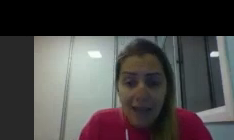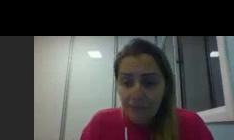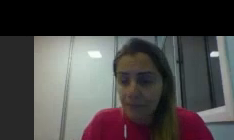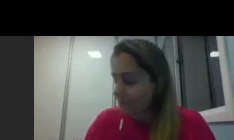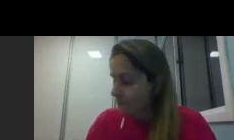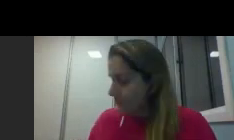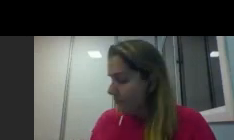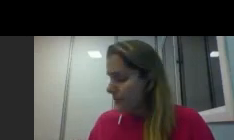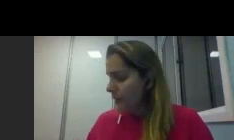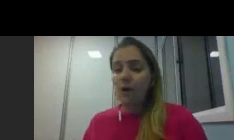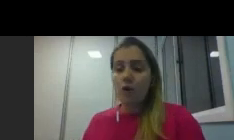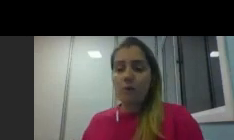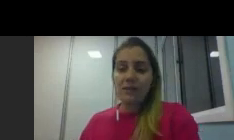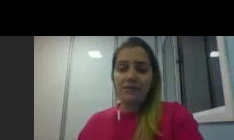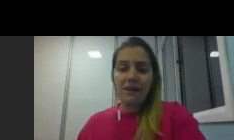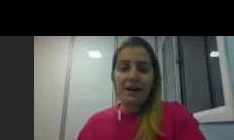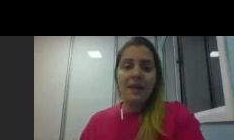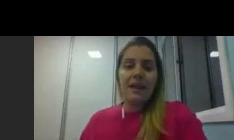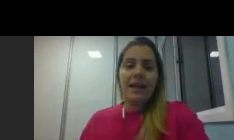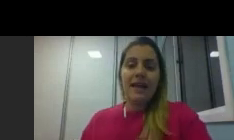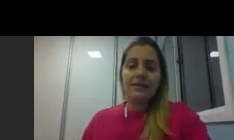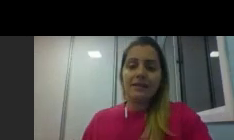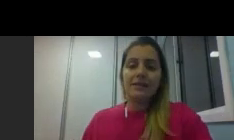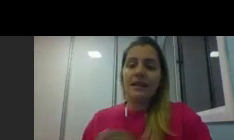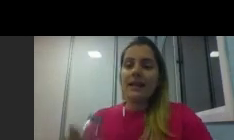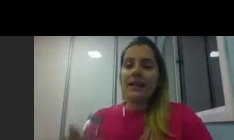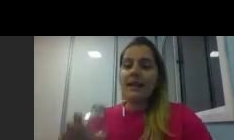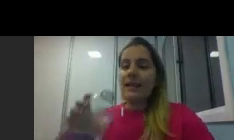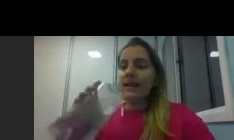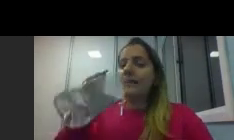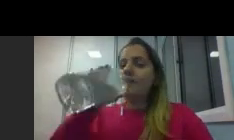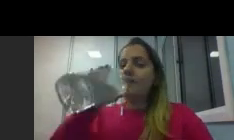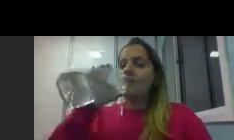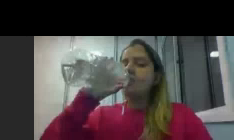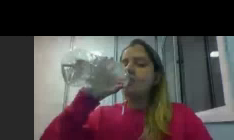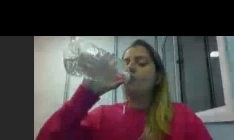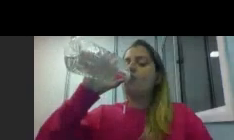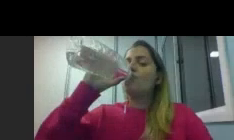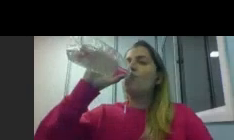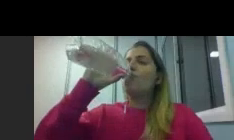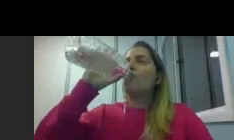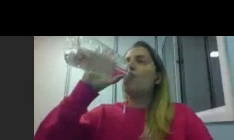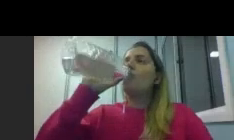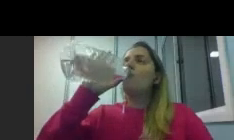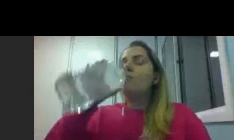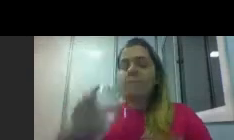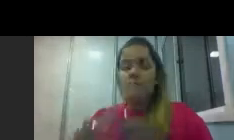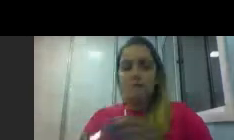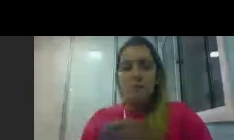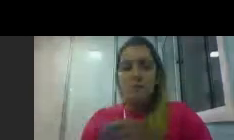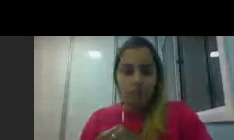para testar, para observar essas características.